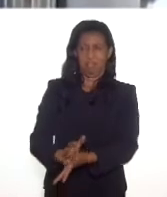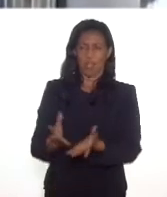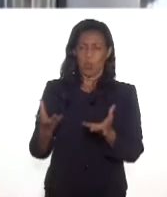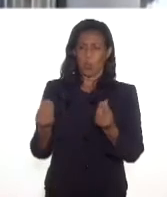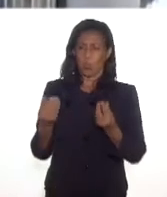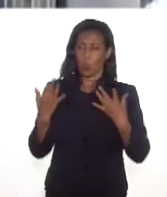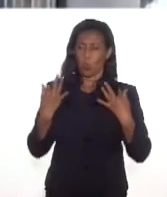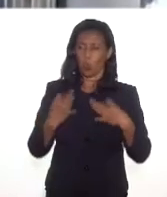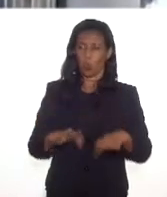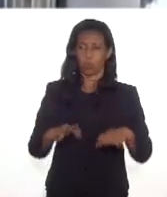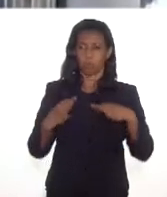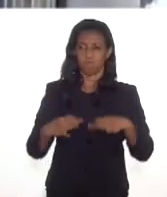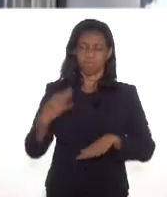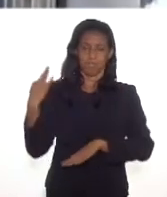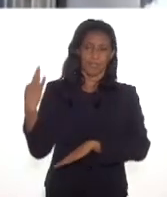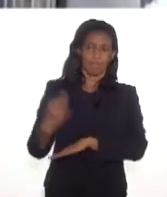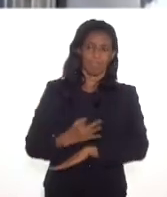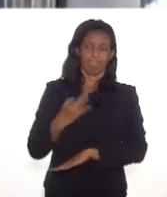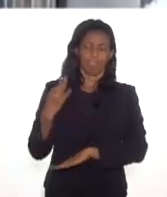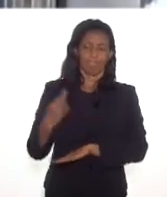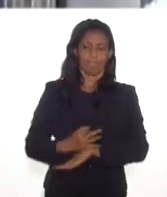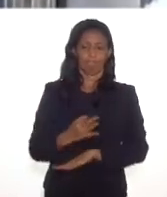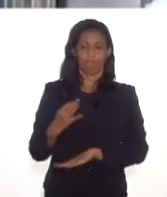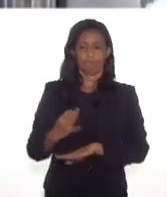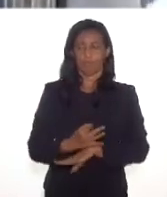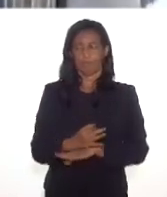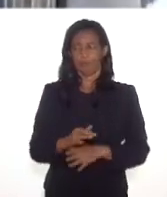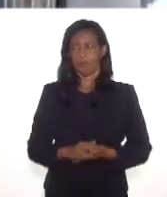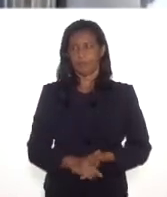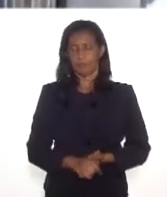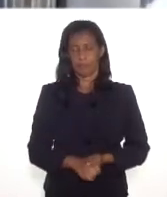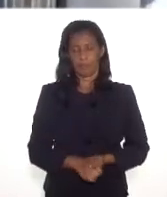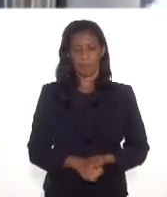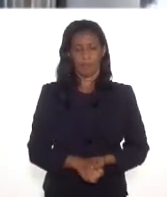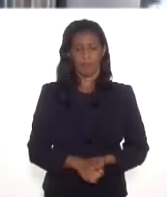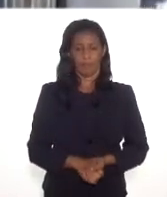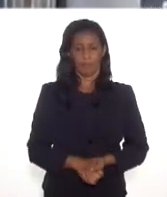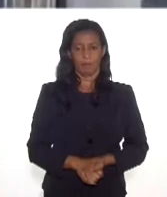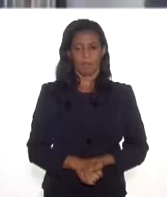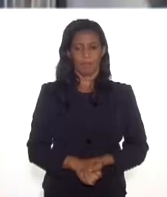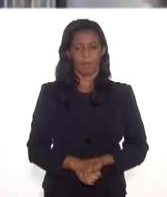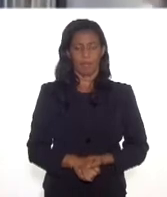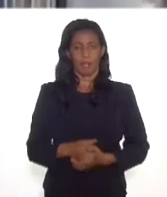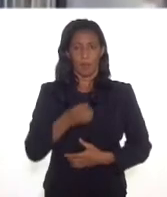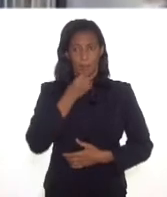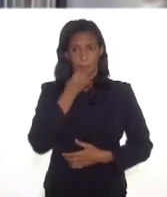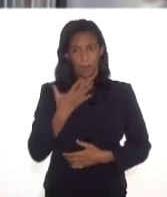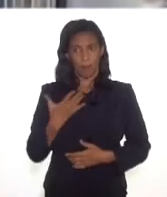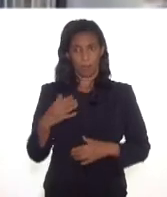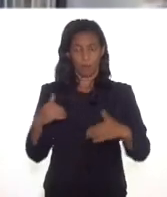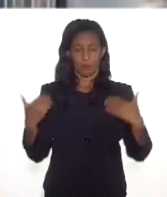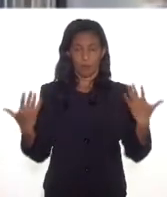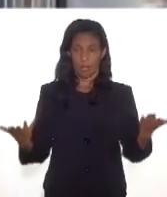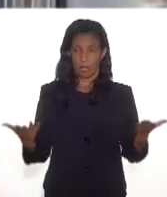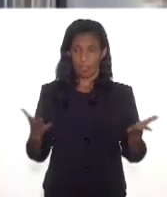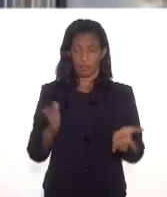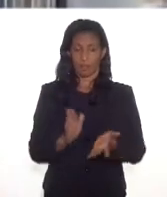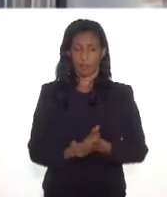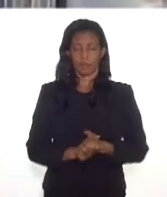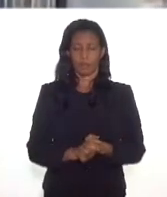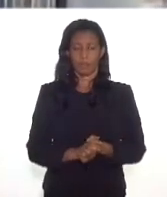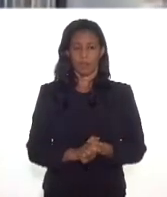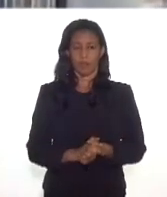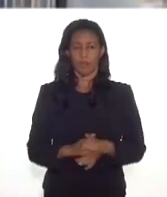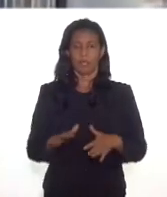dor resistente ainda. Então, é claro que quando